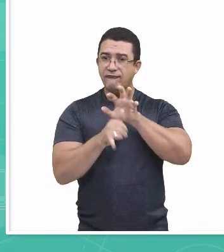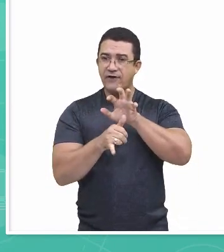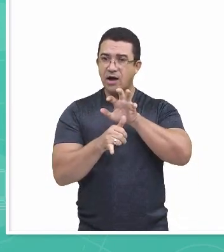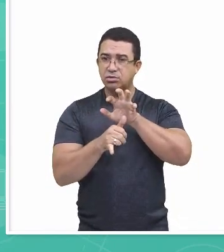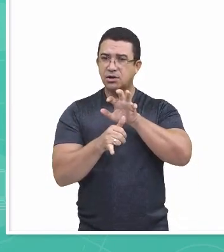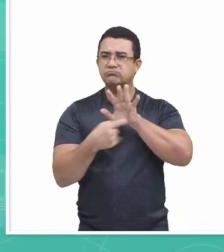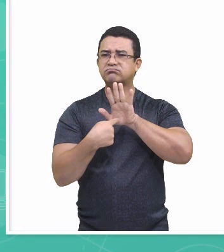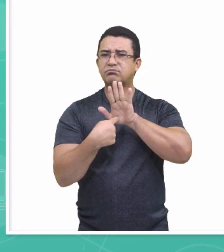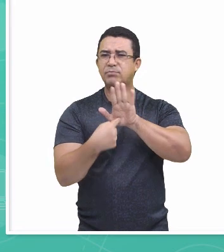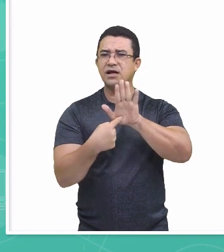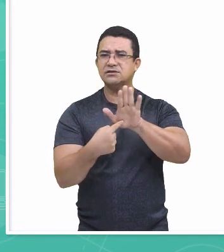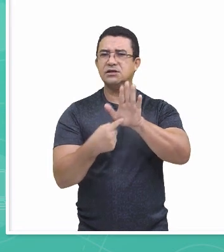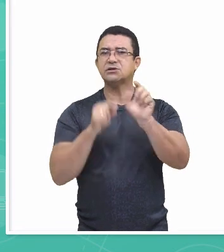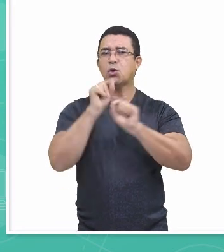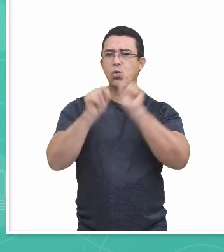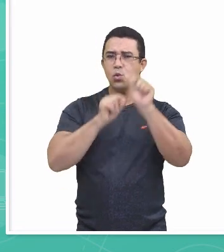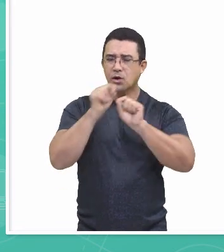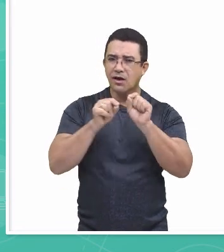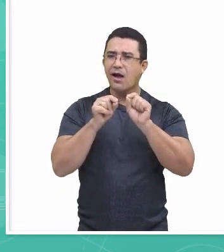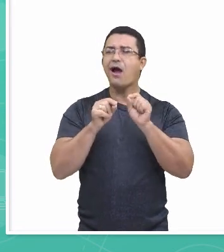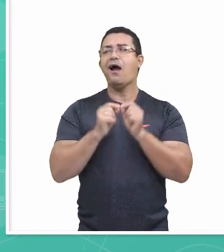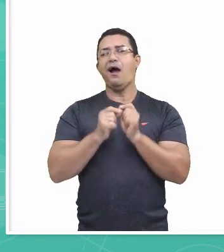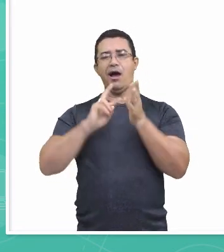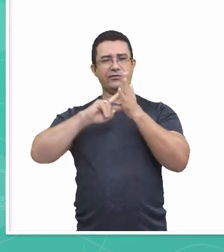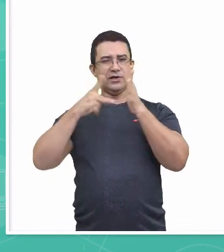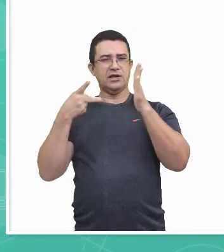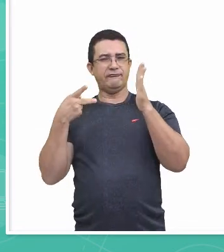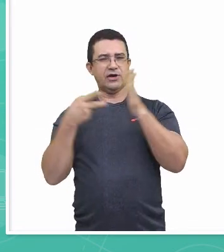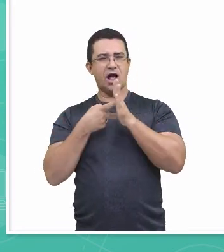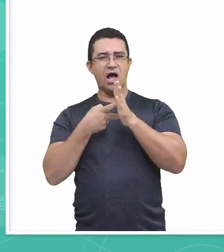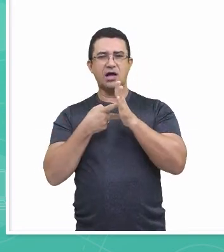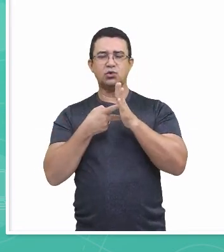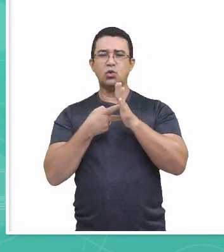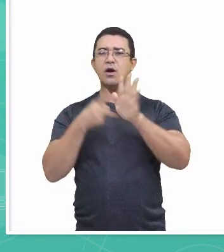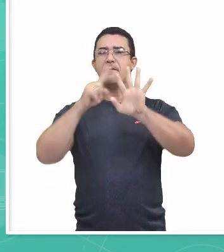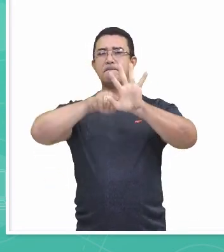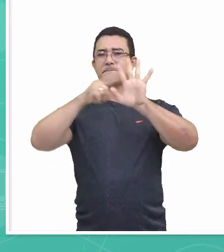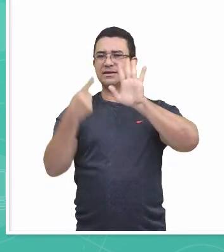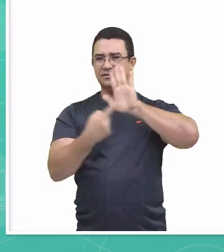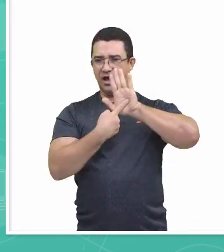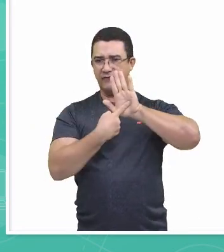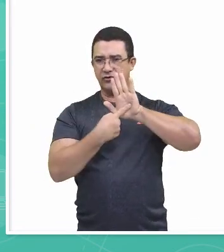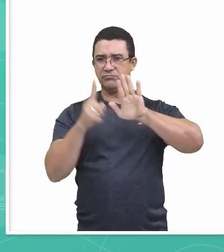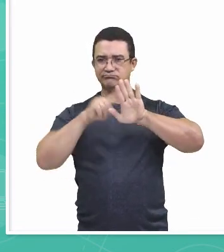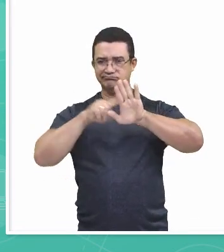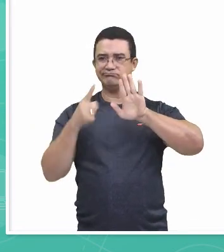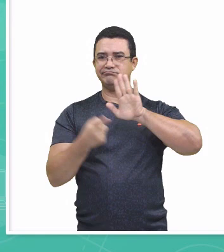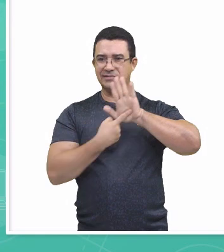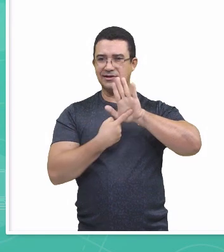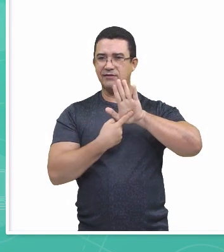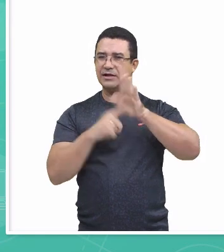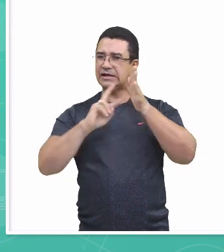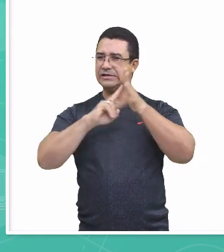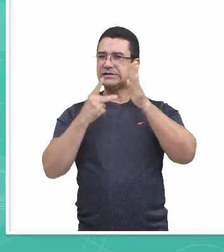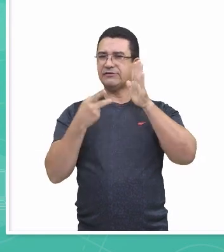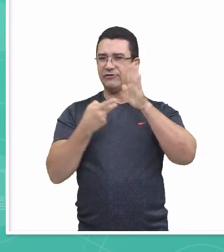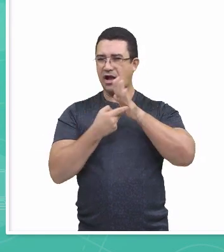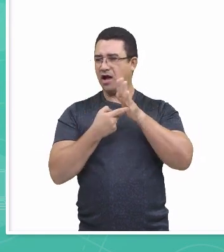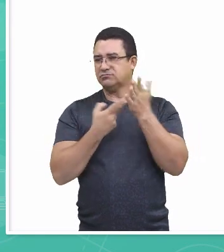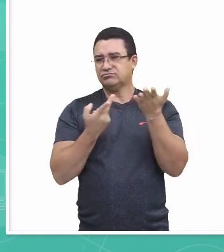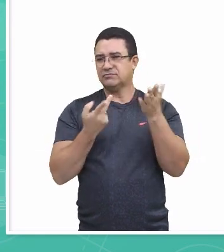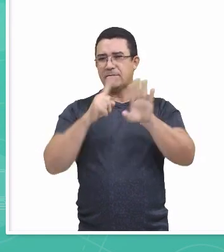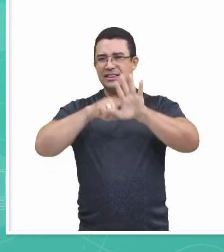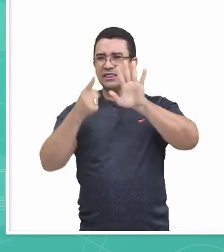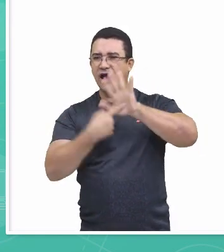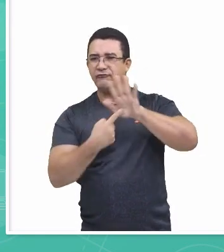elas apresentam de maneira metafórica, olha só, indicando metáforas, né? Metáforas sobre a vida,